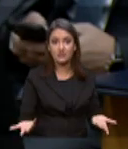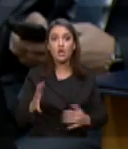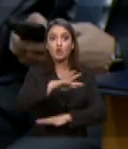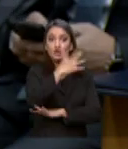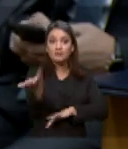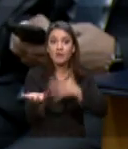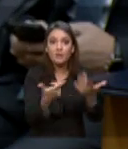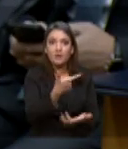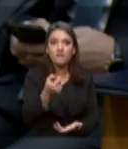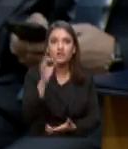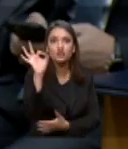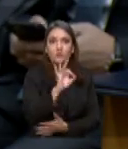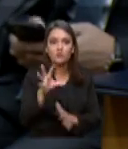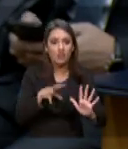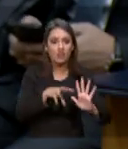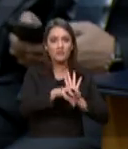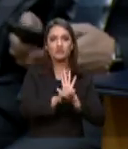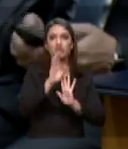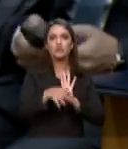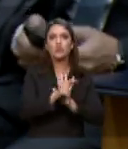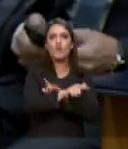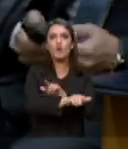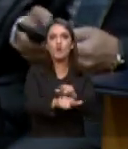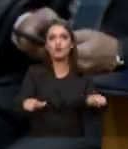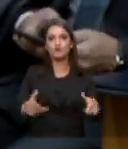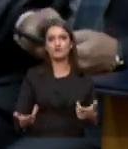de 20% na Amazônia brasileira.